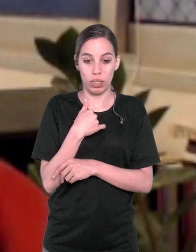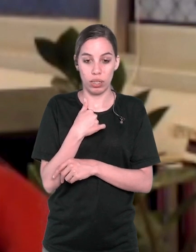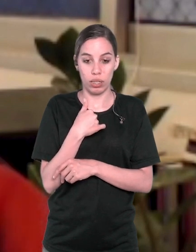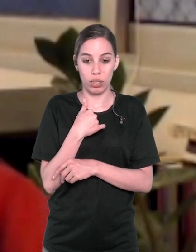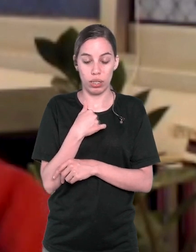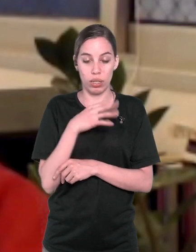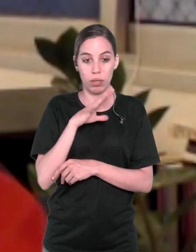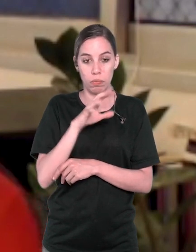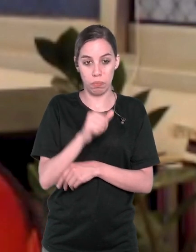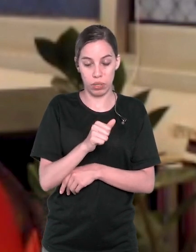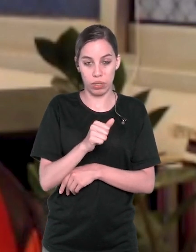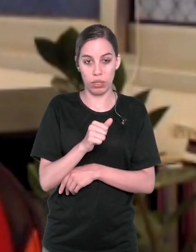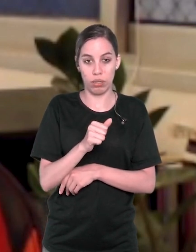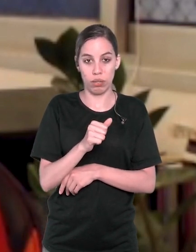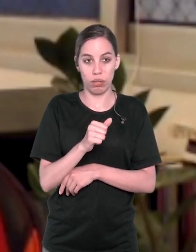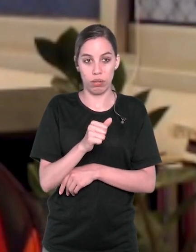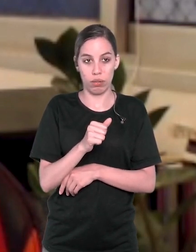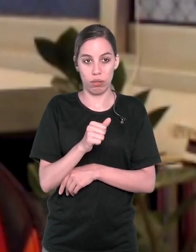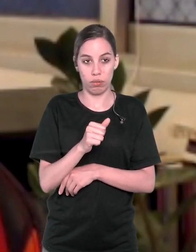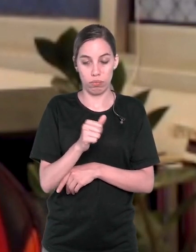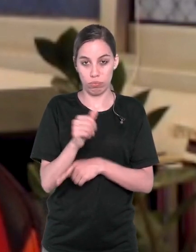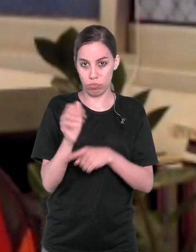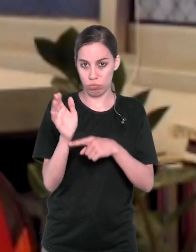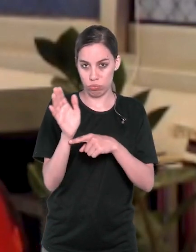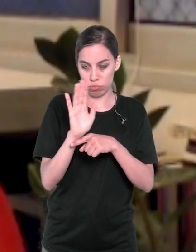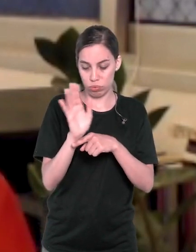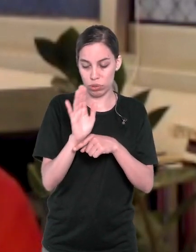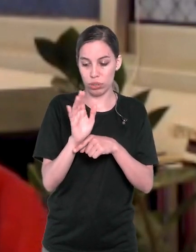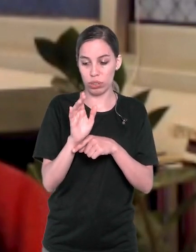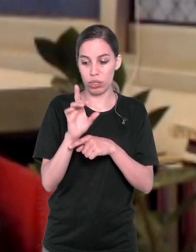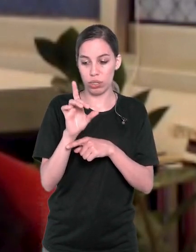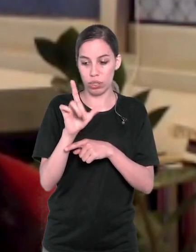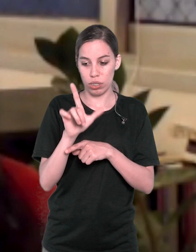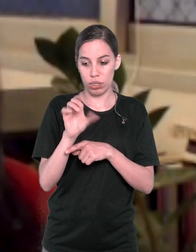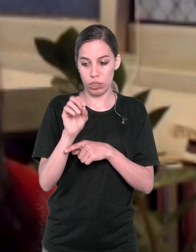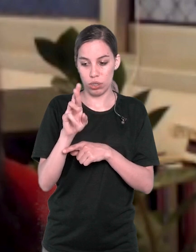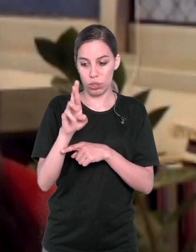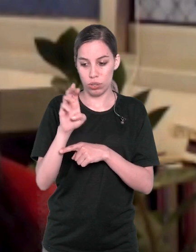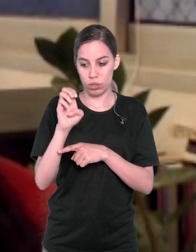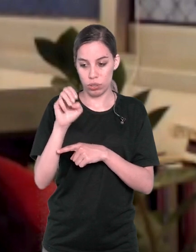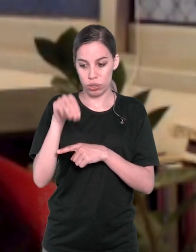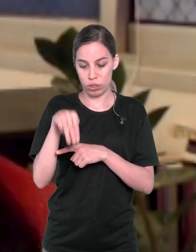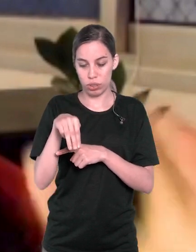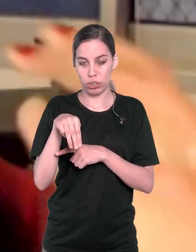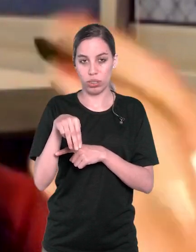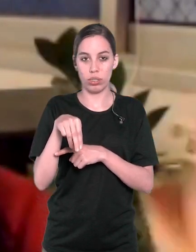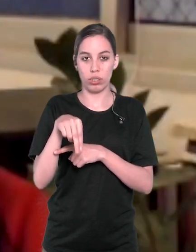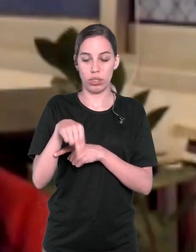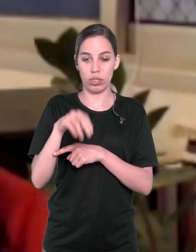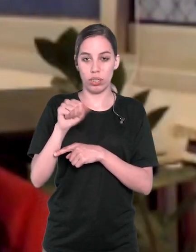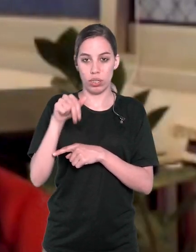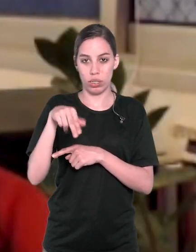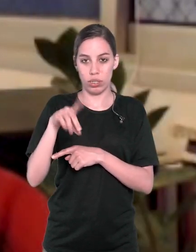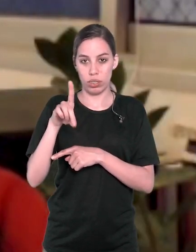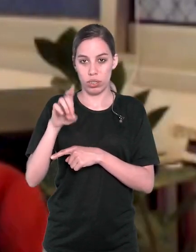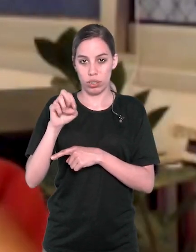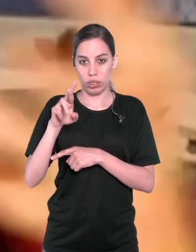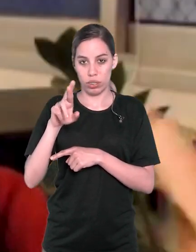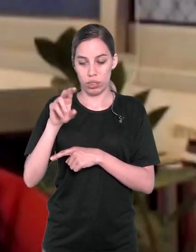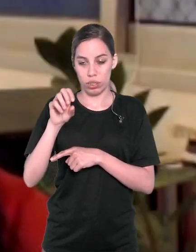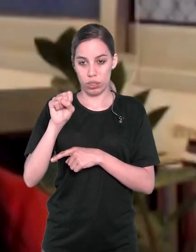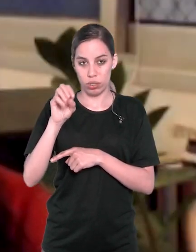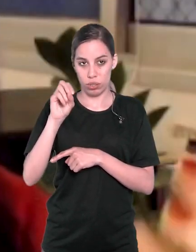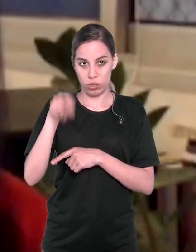da Laurie Anderson, o Vidas Secas do Nelson Pereira dos Santos, o filme que